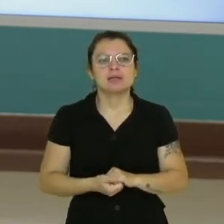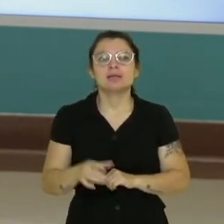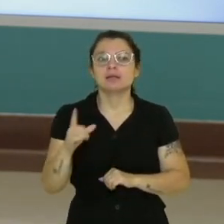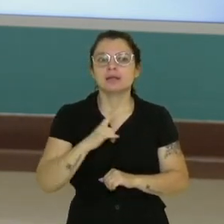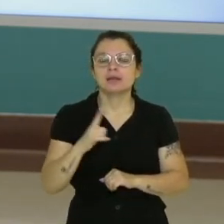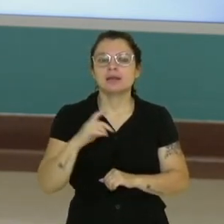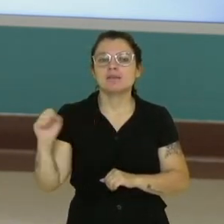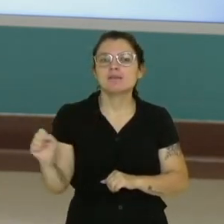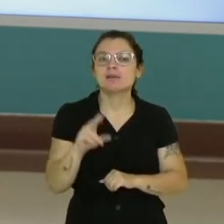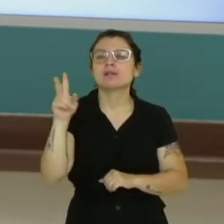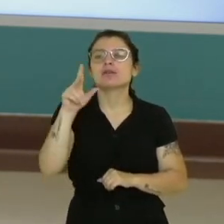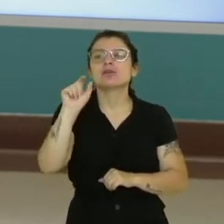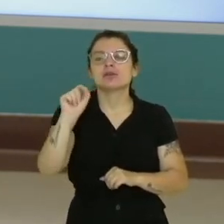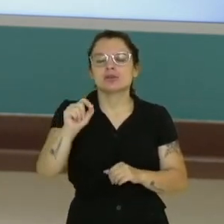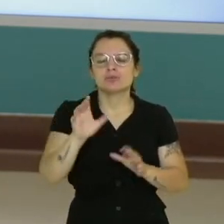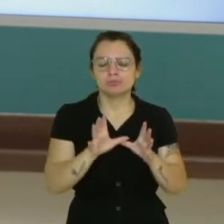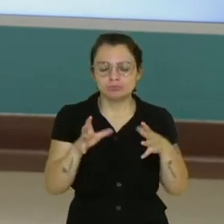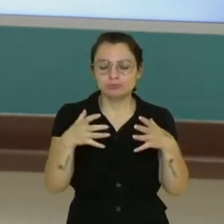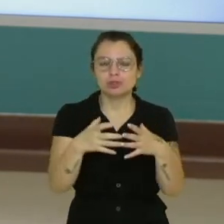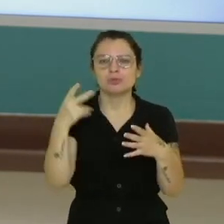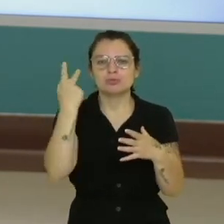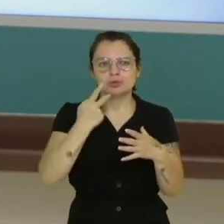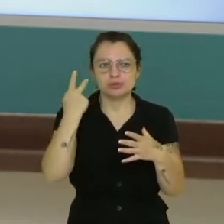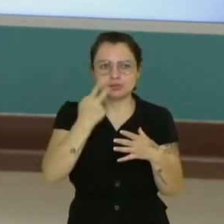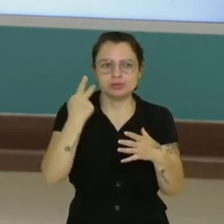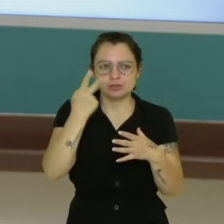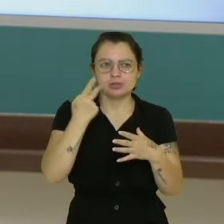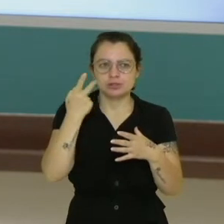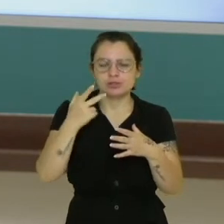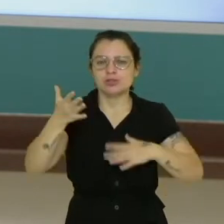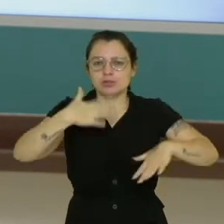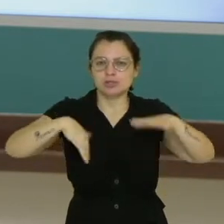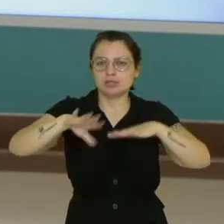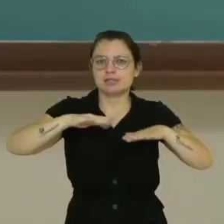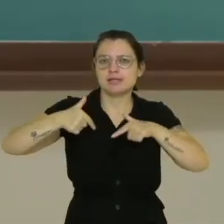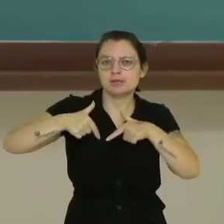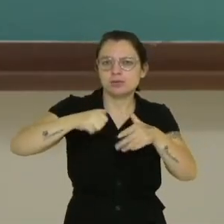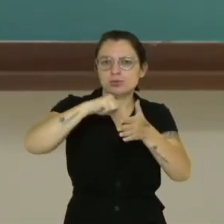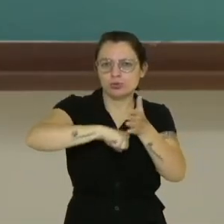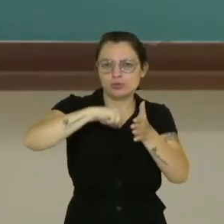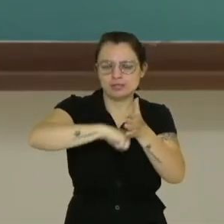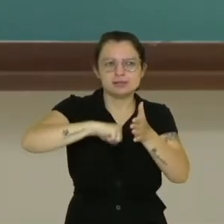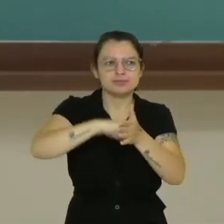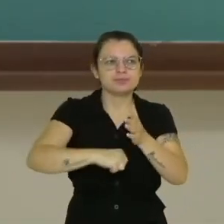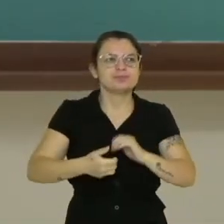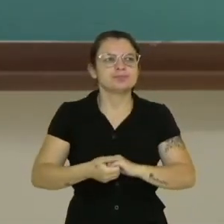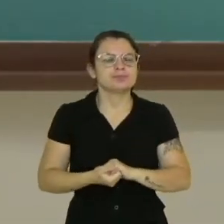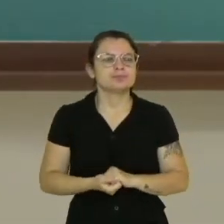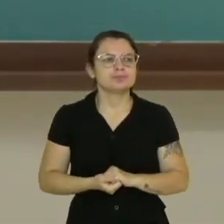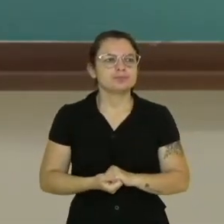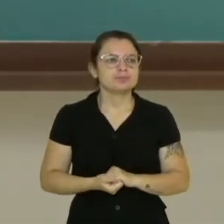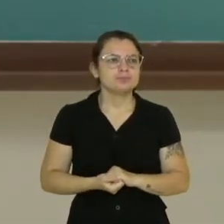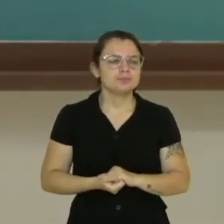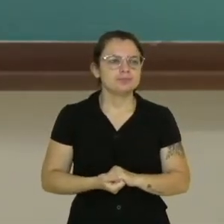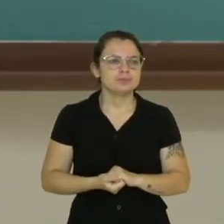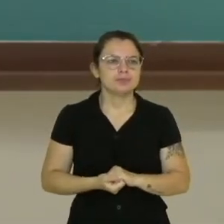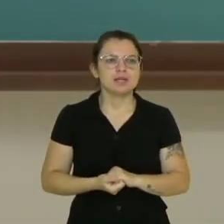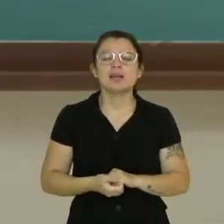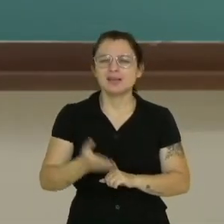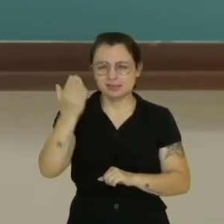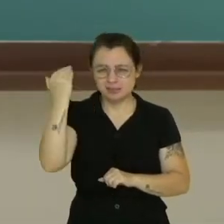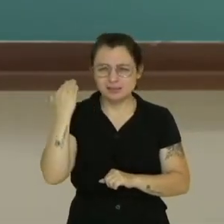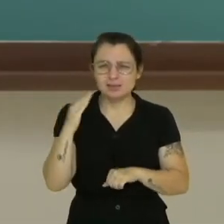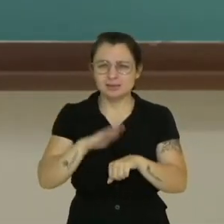o partido político como condutor e organizador das lutas. Importante ressaltar aqui que nesse período já havia acontecido